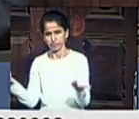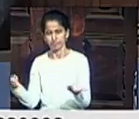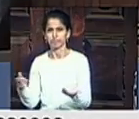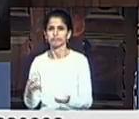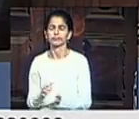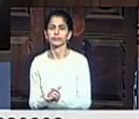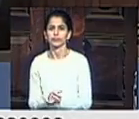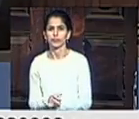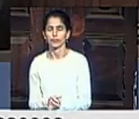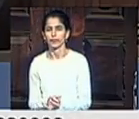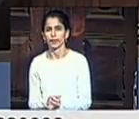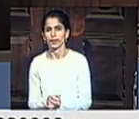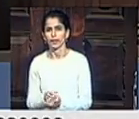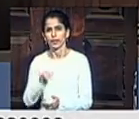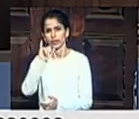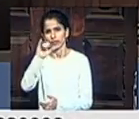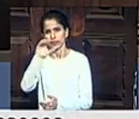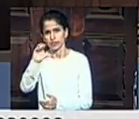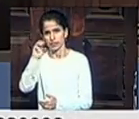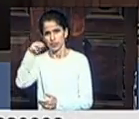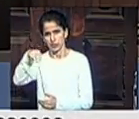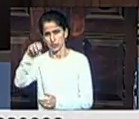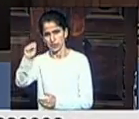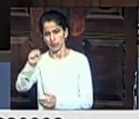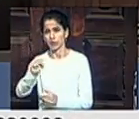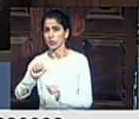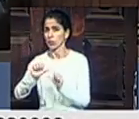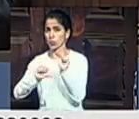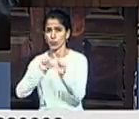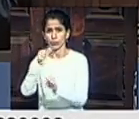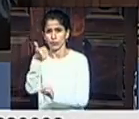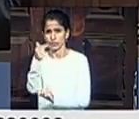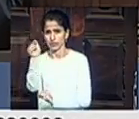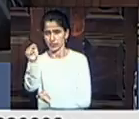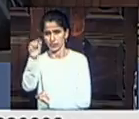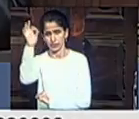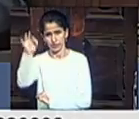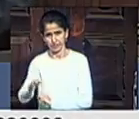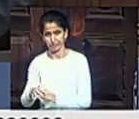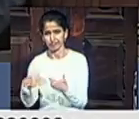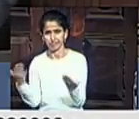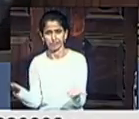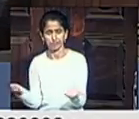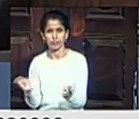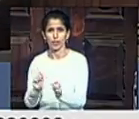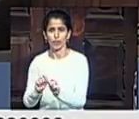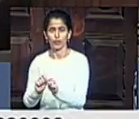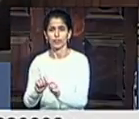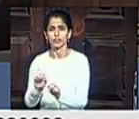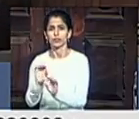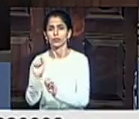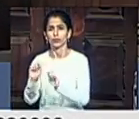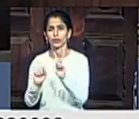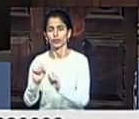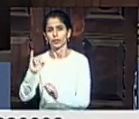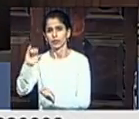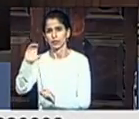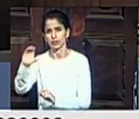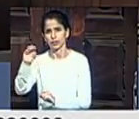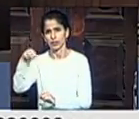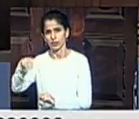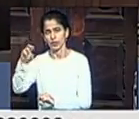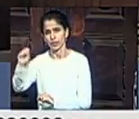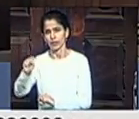refrigerantes da alíquota de ICMS de 16% para 17%, isso vai fazer com que o ICMS no Estado do